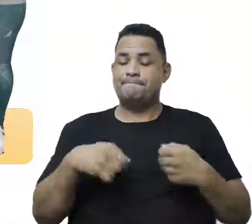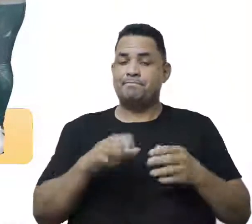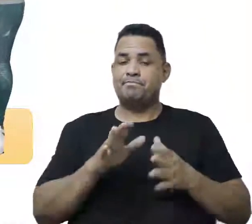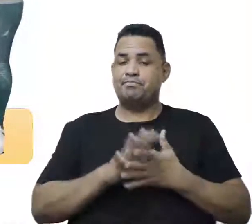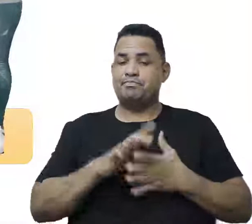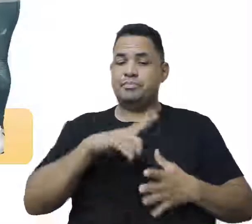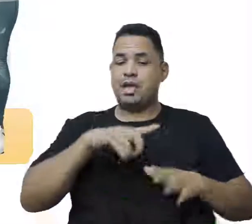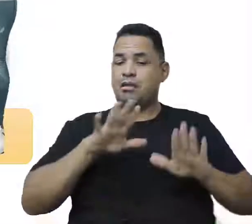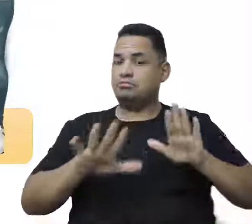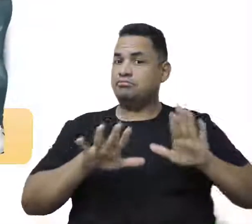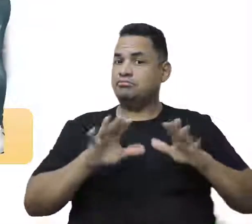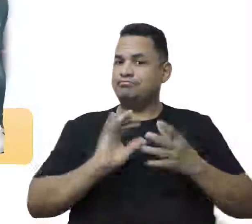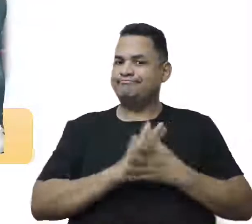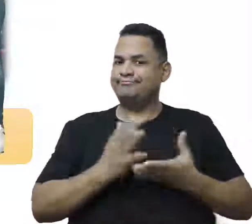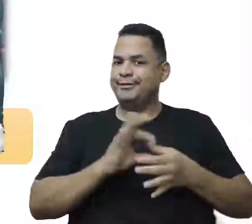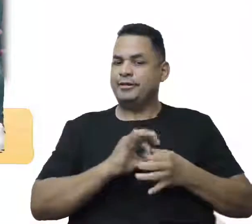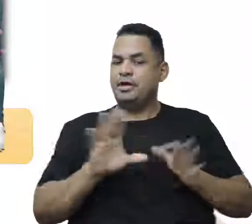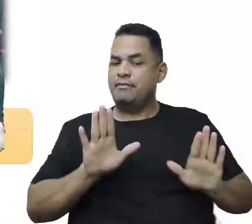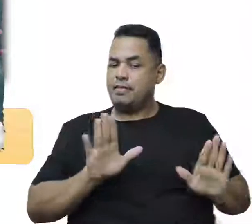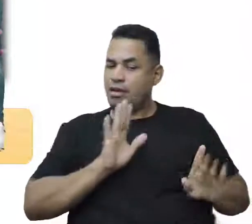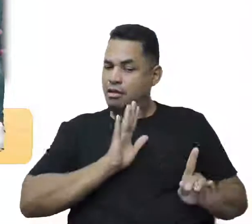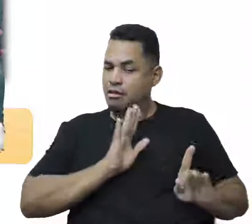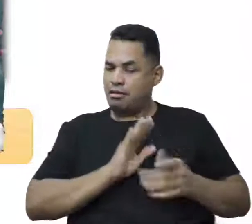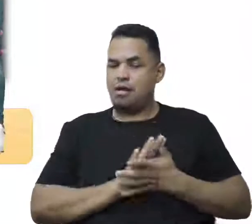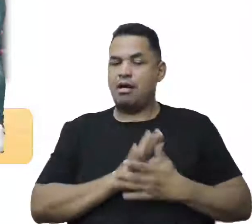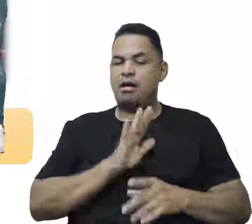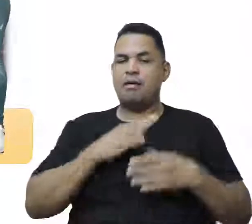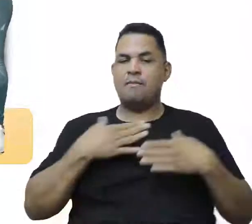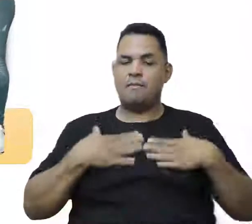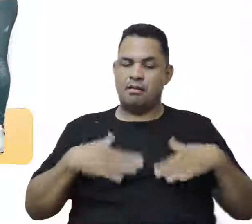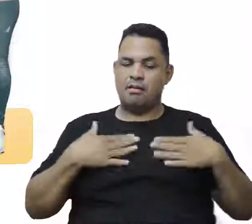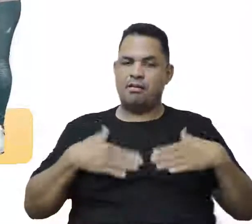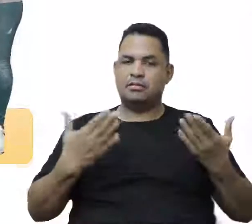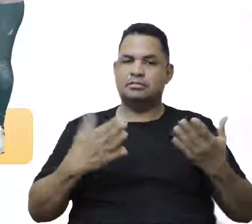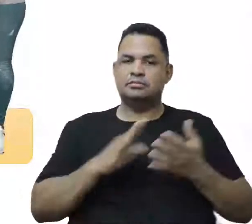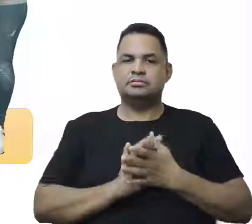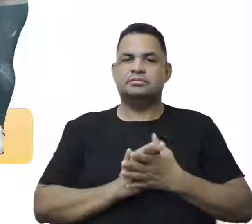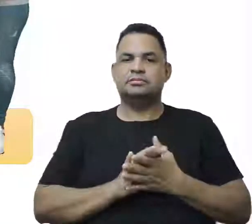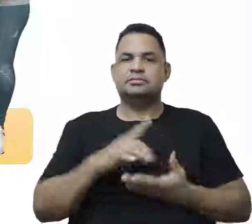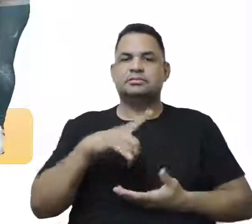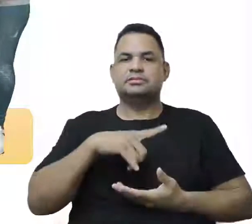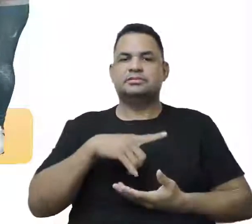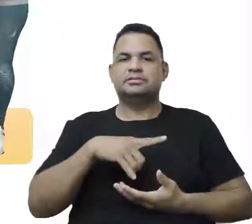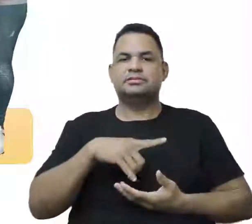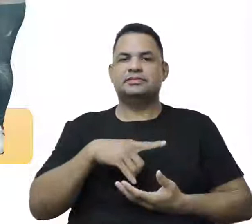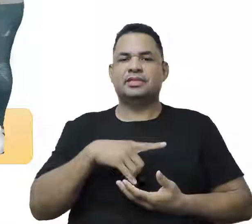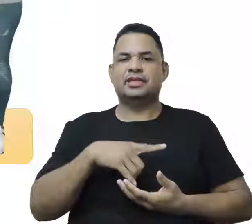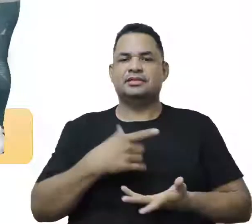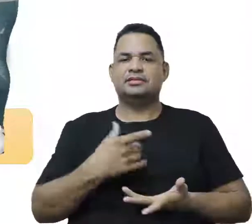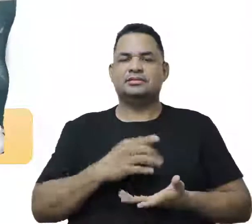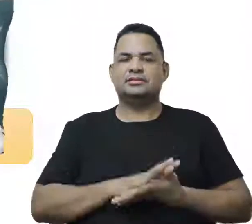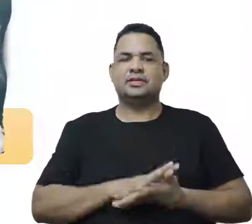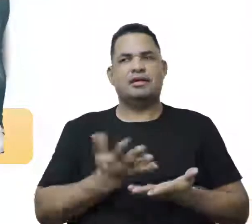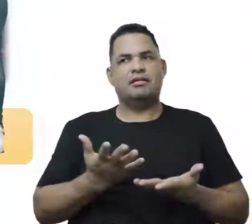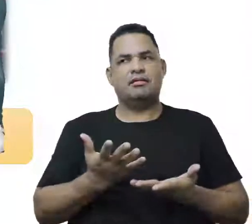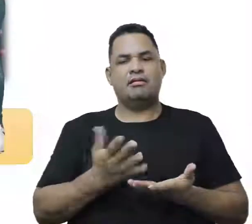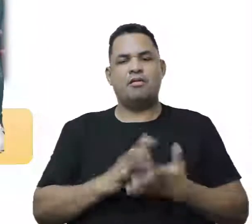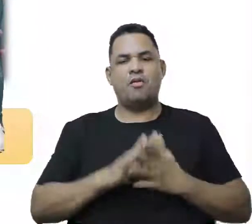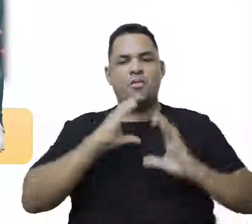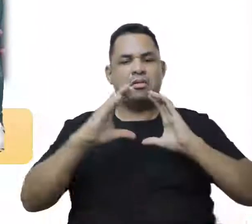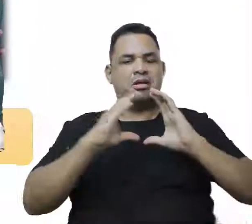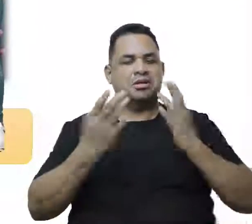se soltar demais. Verdade. Porque tem determinados tipos de comunicação que não é viável, por exemplo, no ambiente de